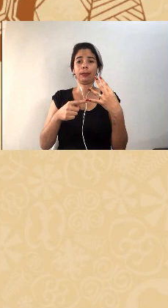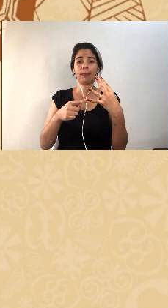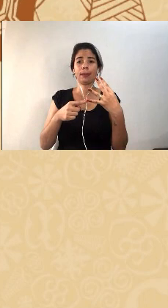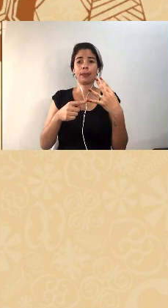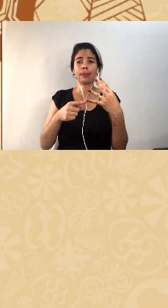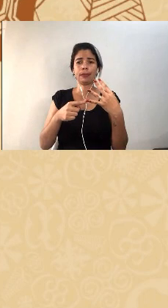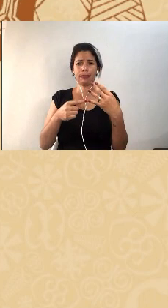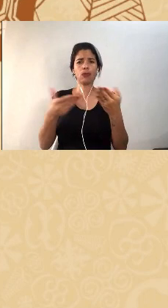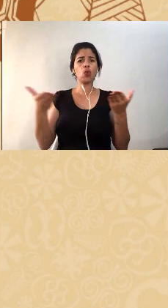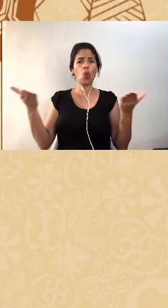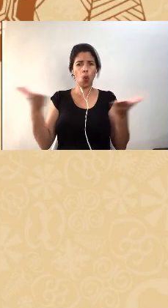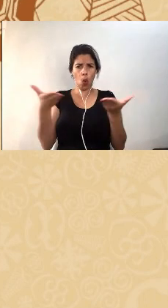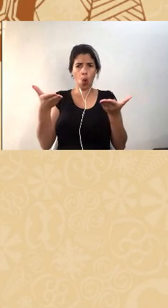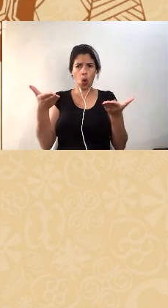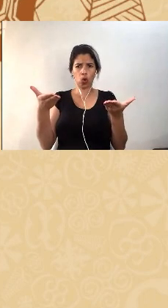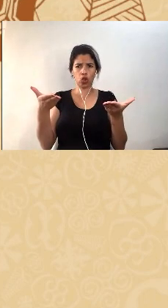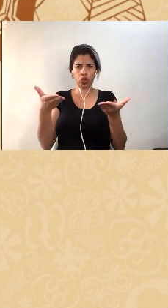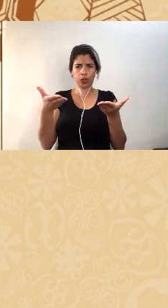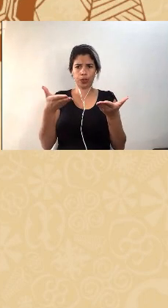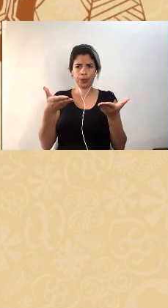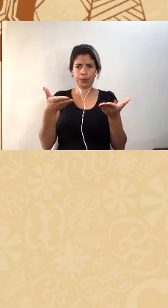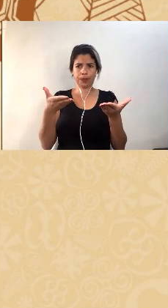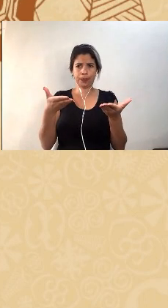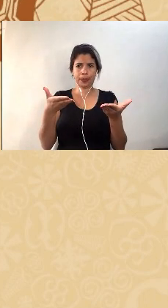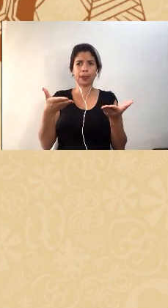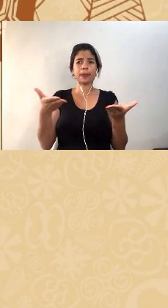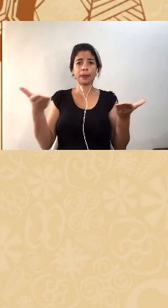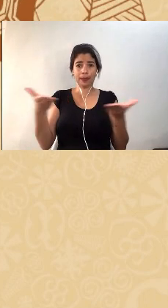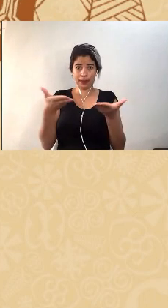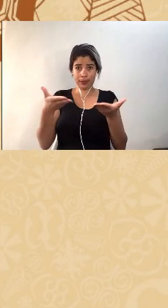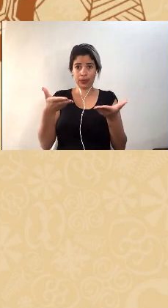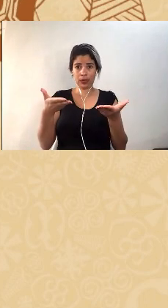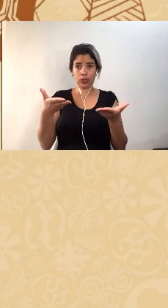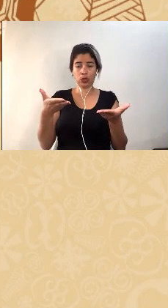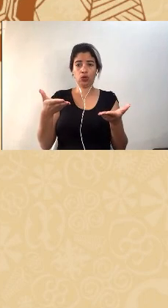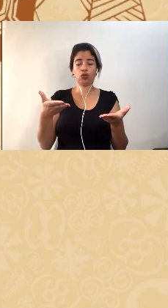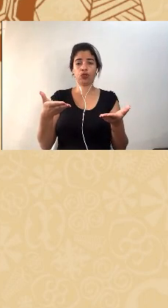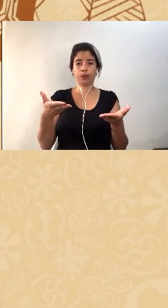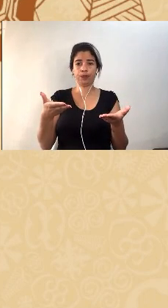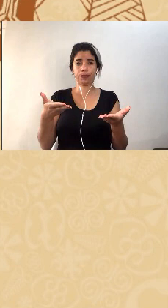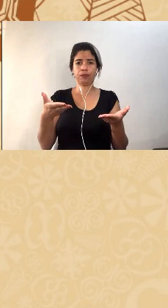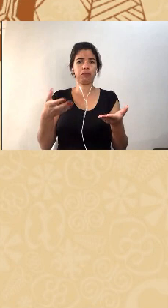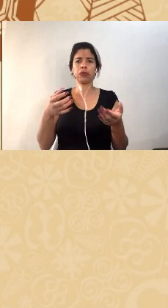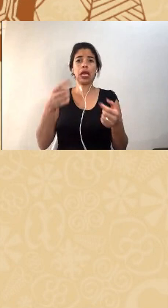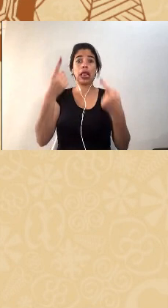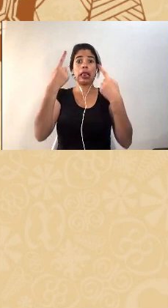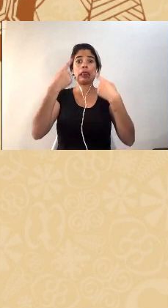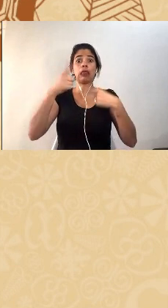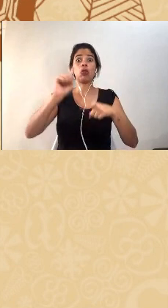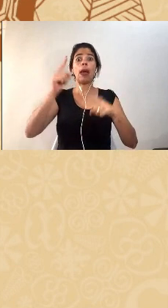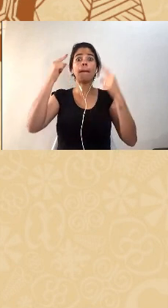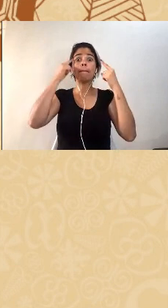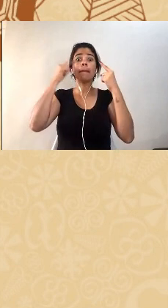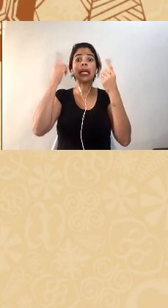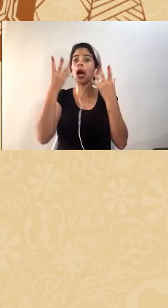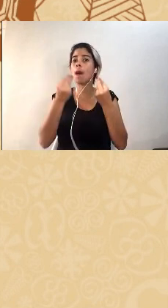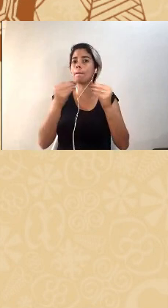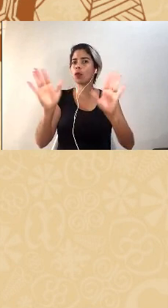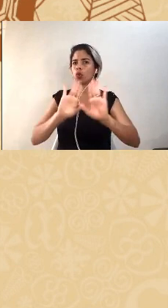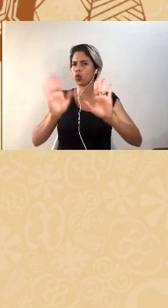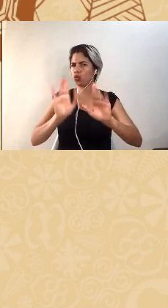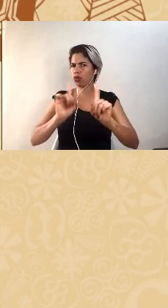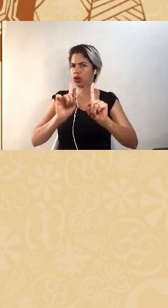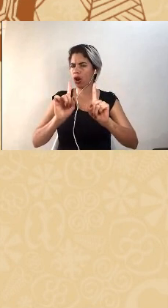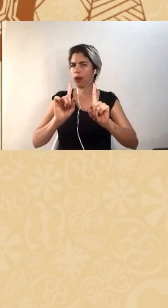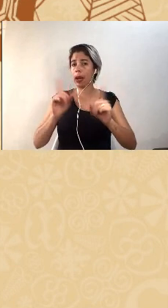Nesse momento, eu não sou da Gestalt, não, eu trabalho com aqui agora, tá? Sem pensar muito, né? Nesse momento,